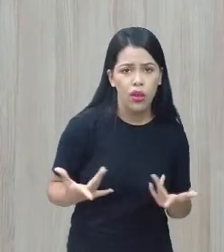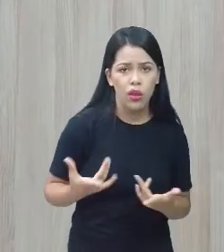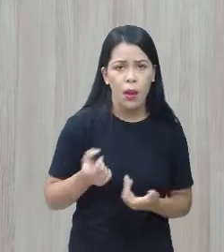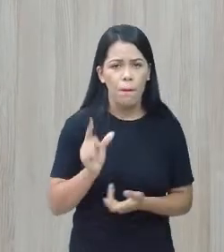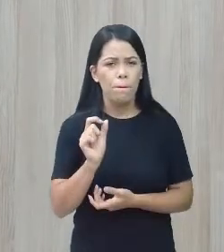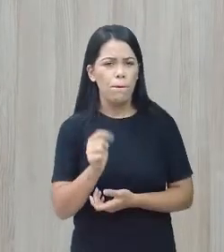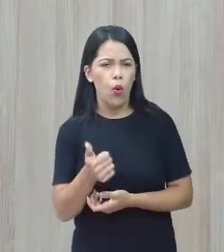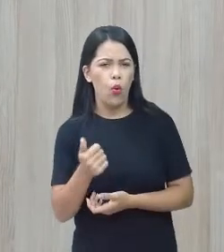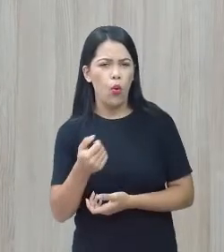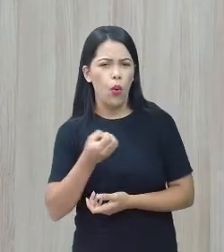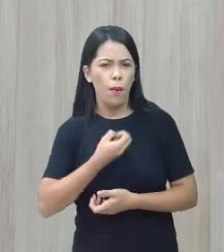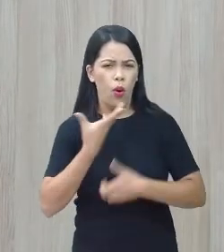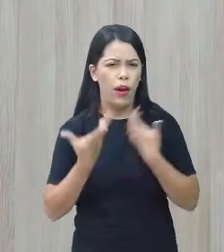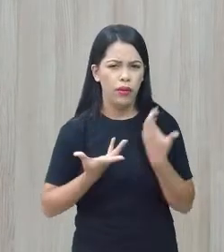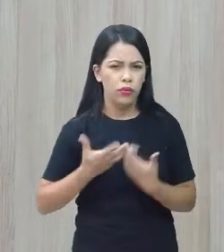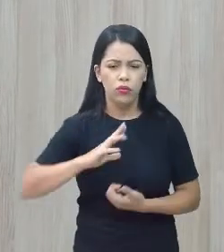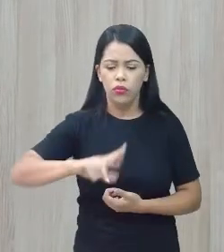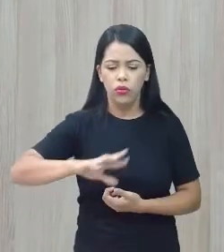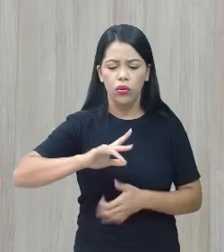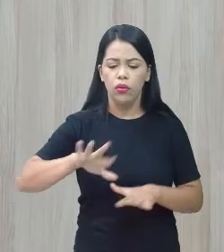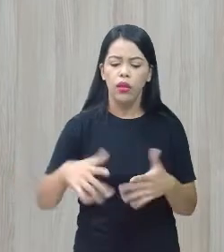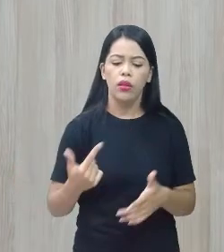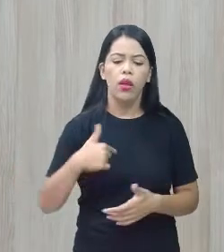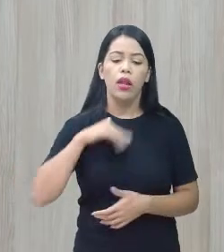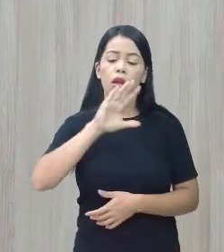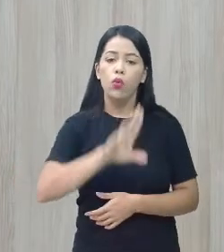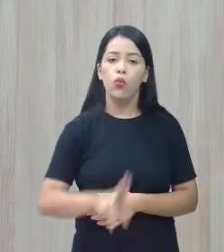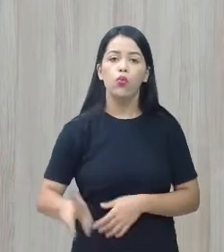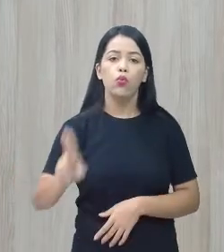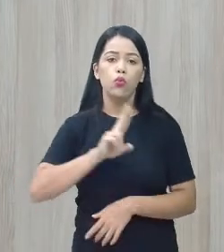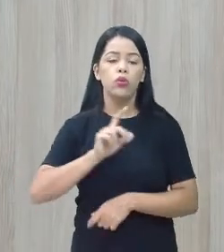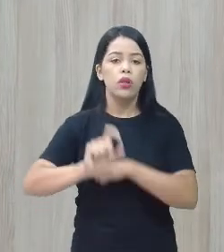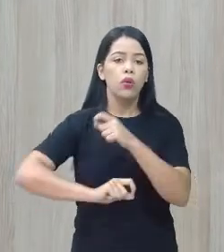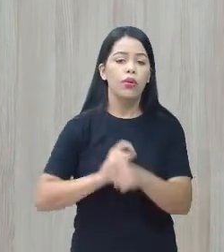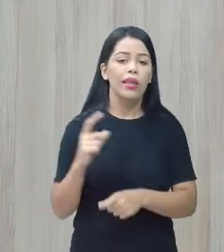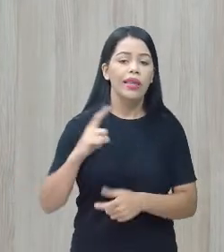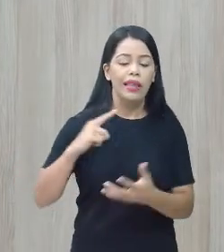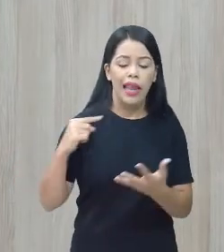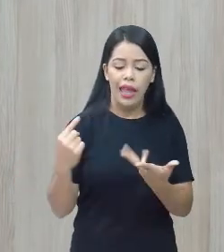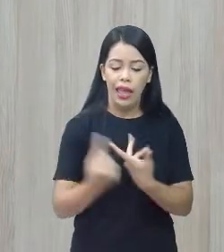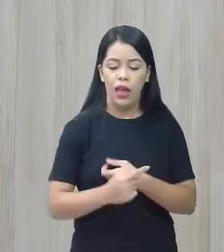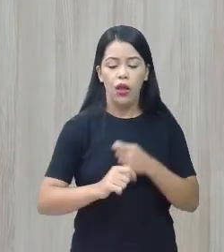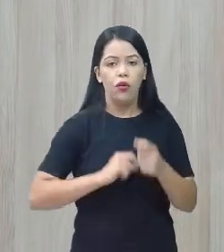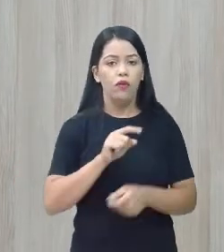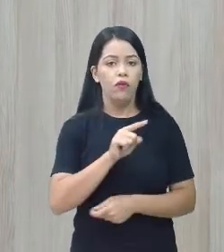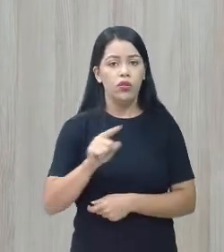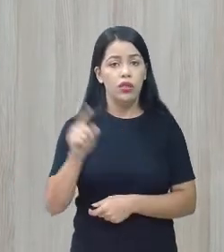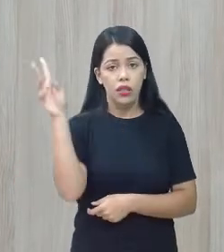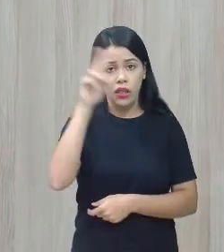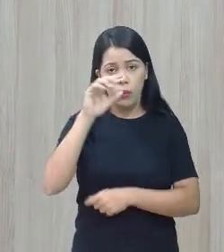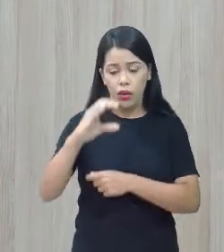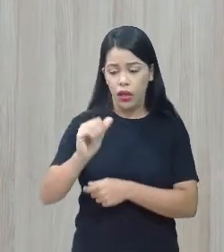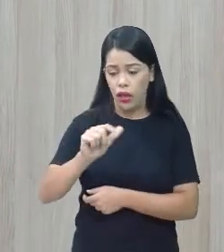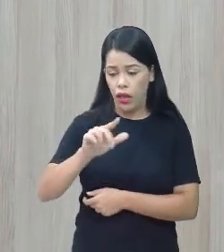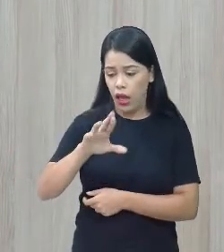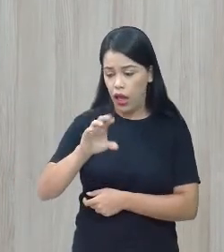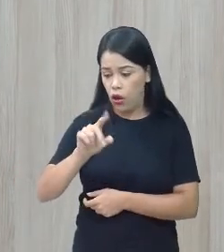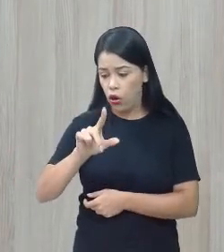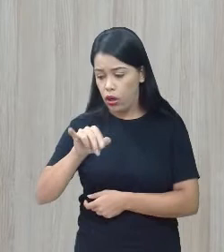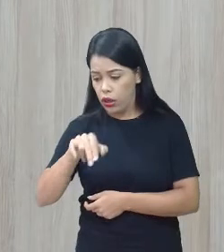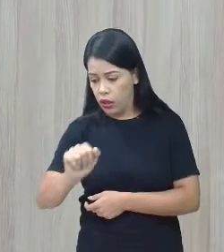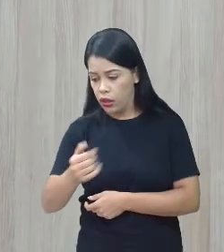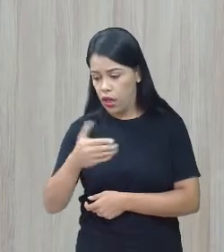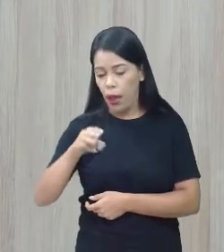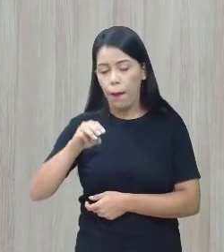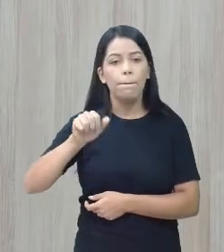variação linguística que ele tem, que ele possui. Assim como, vocês lembram de Carolina Maria de Jesus, que também tem uma lírica, uma